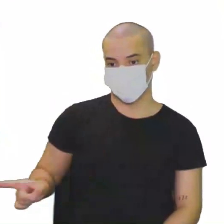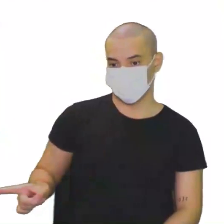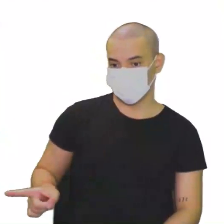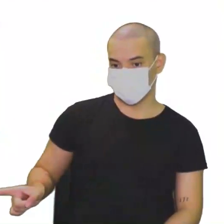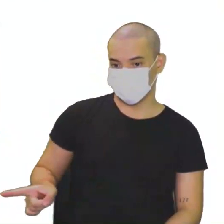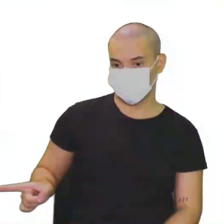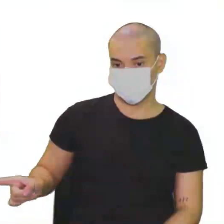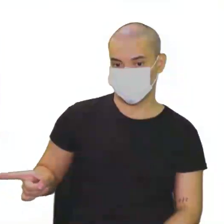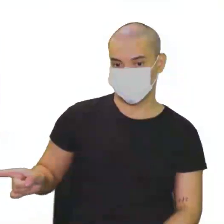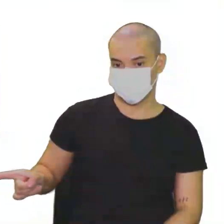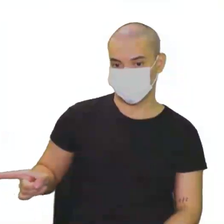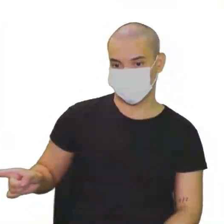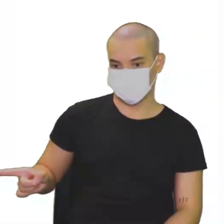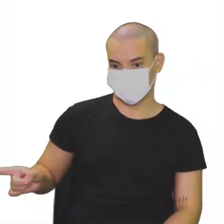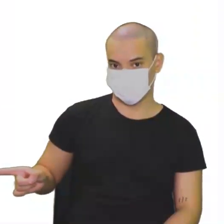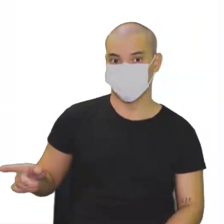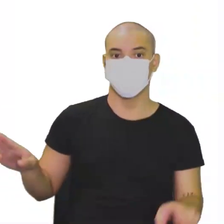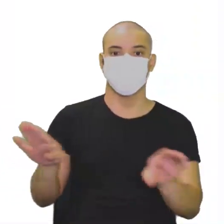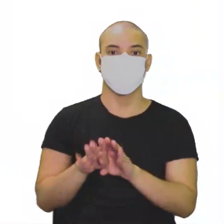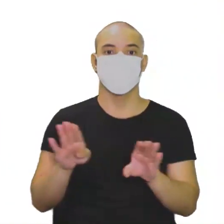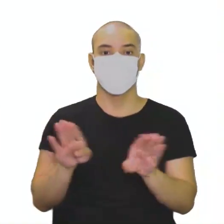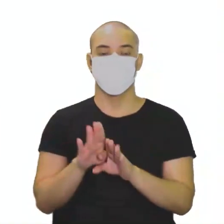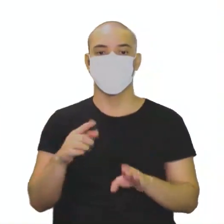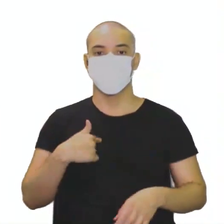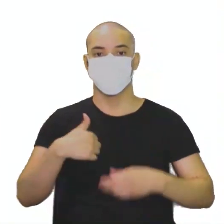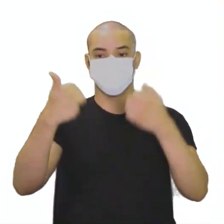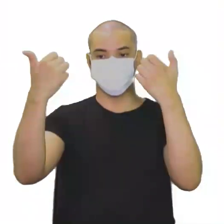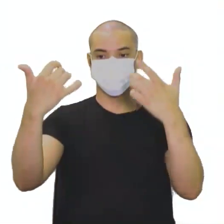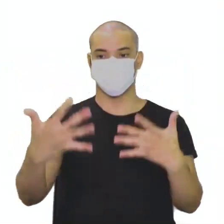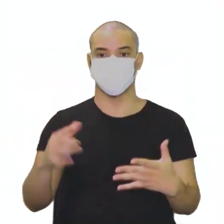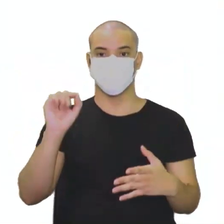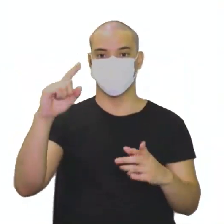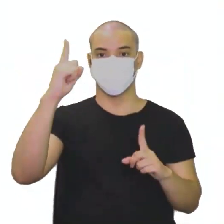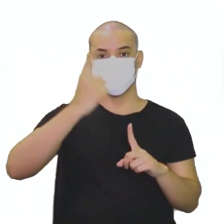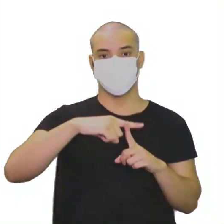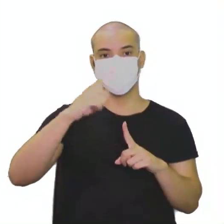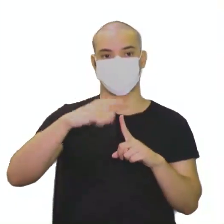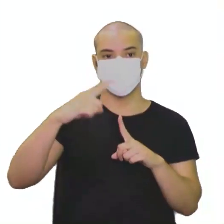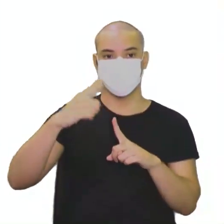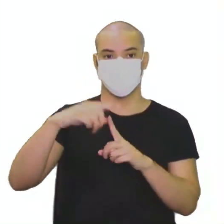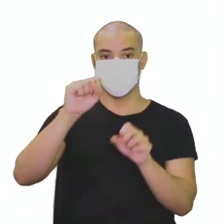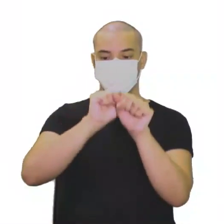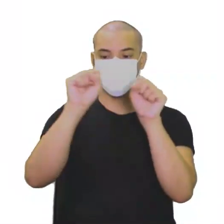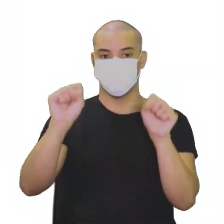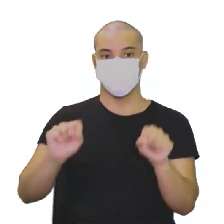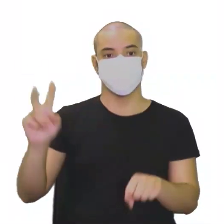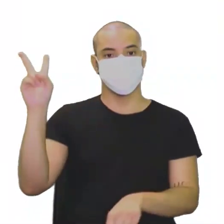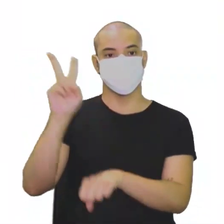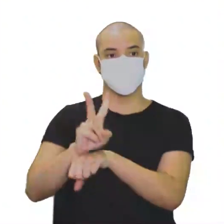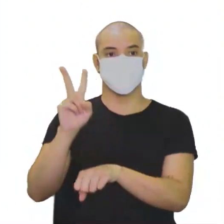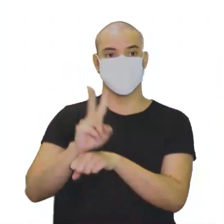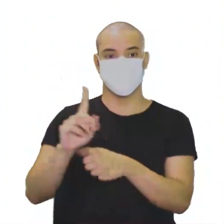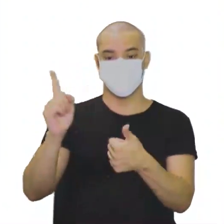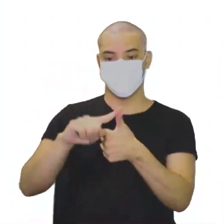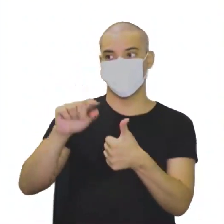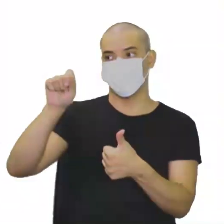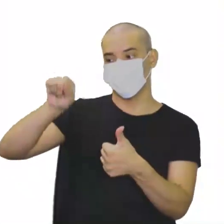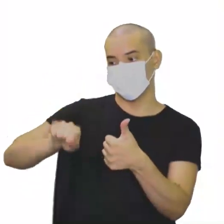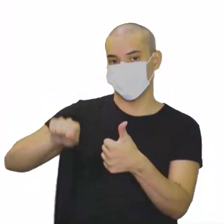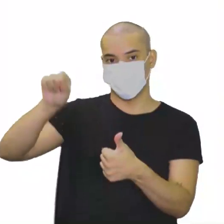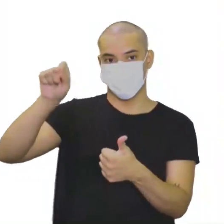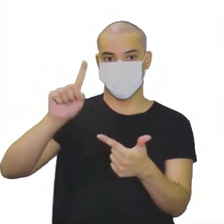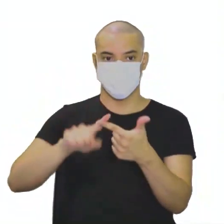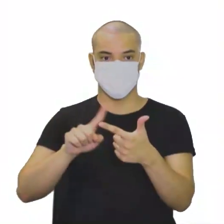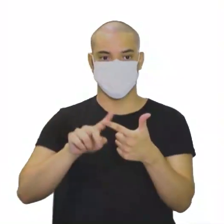de longa duração, ok? E nós vimos aqui, ó, os tipos de sistemas de proteção. Quais são? Nós temos